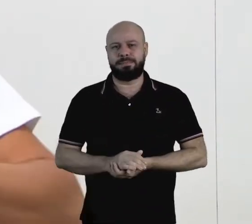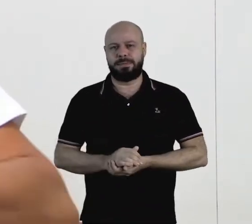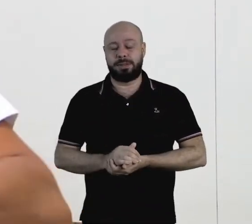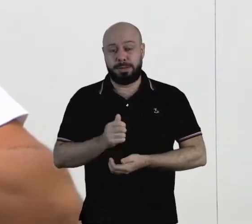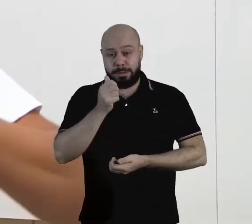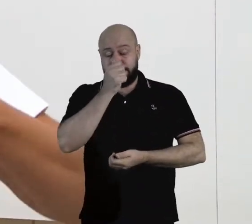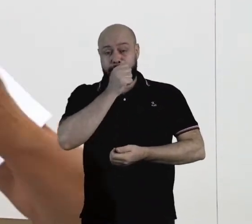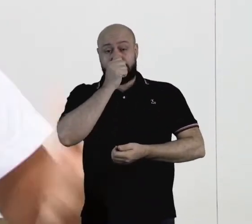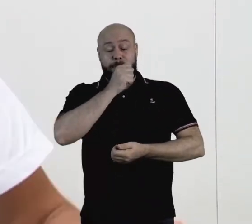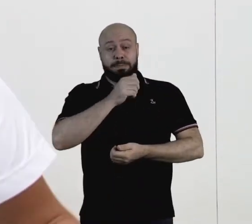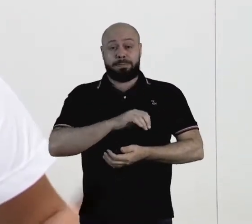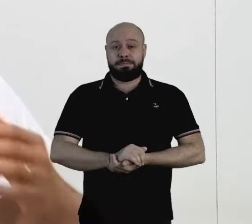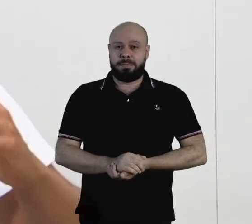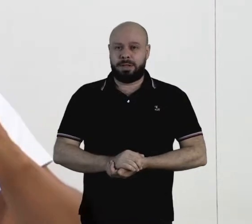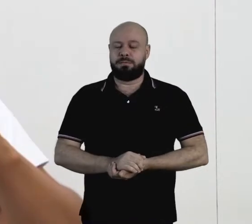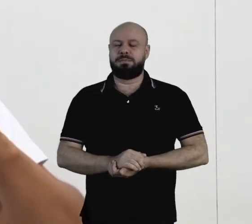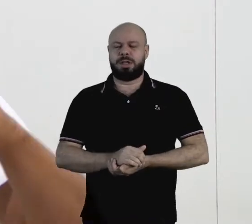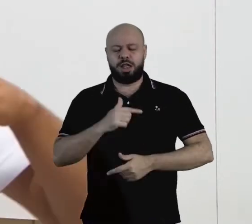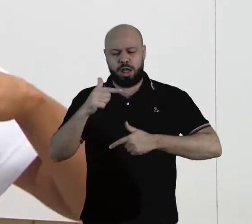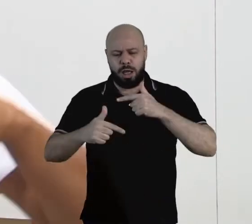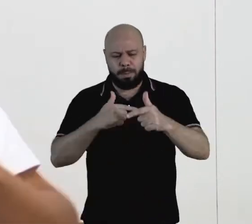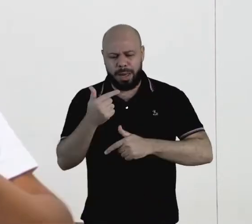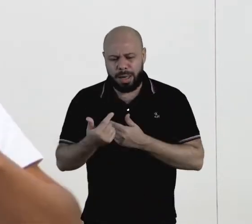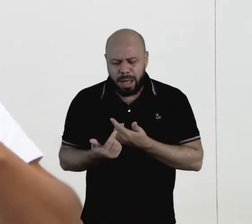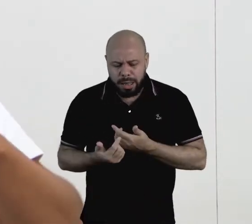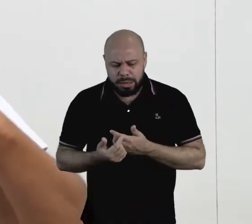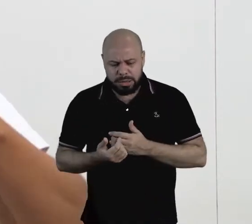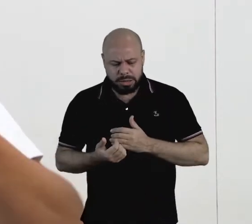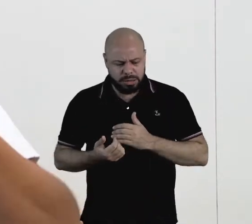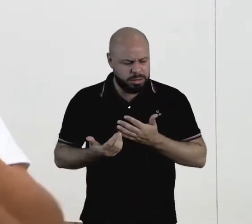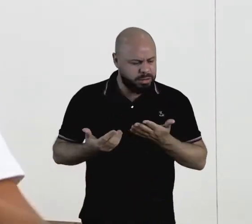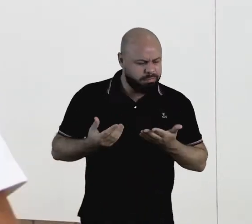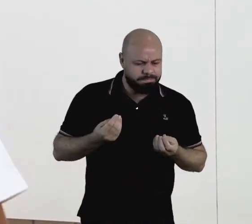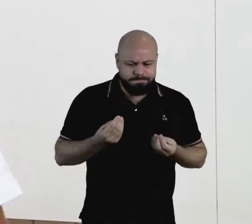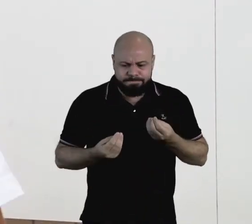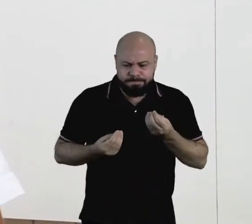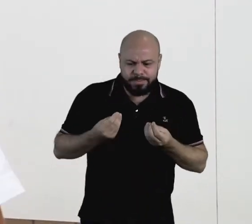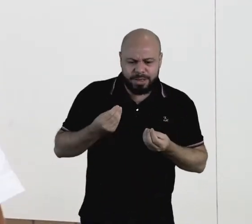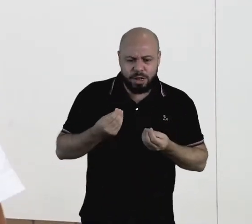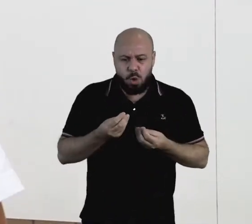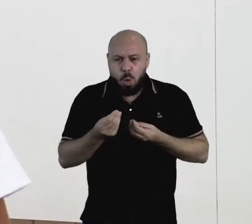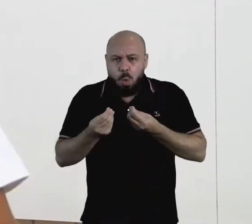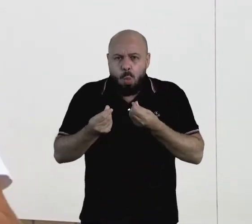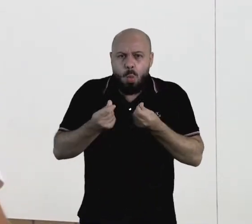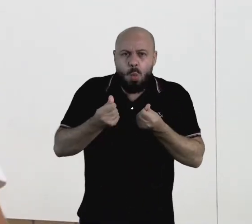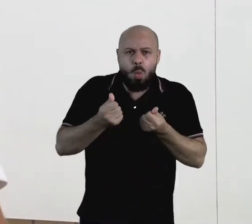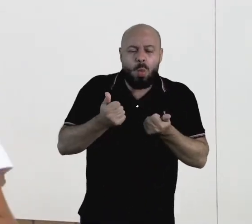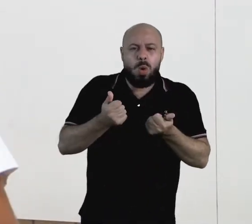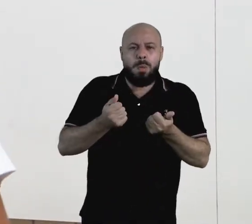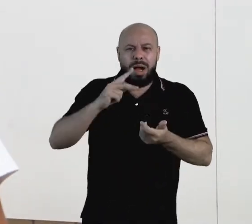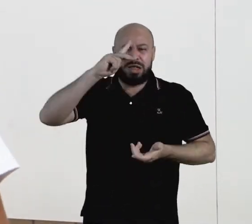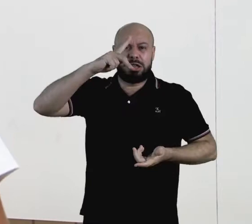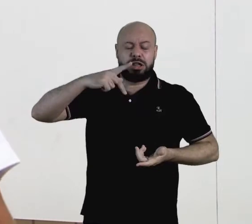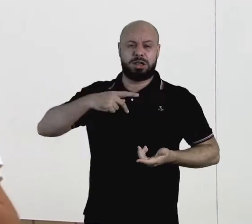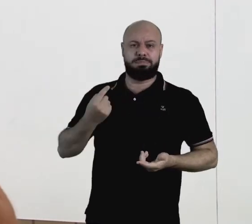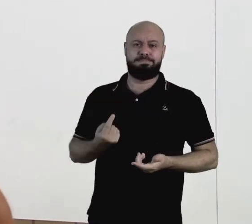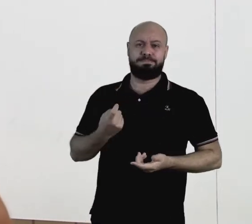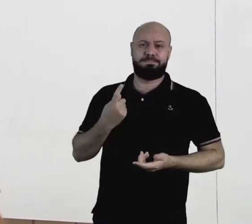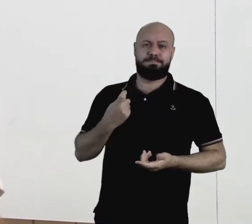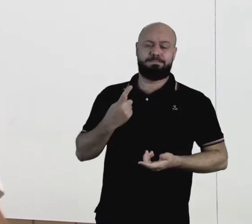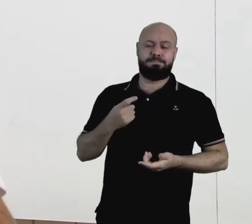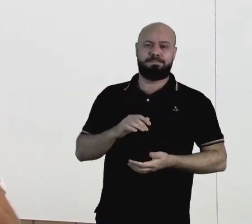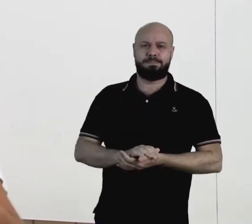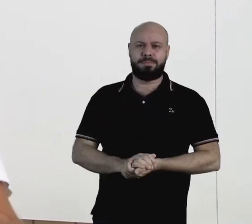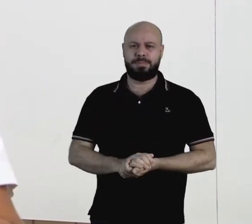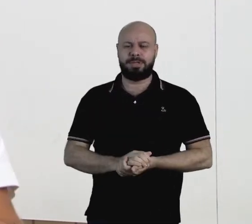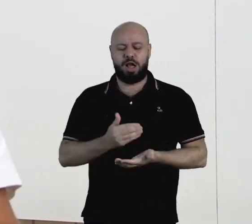tiveram que trabalhar no subemprego, tiveram que se virar por conta própria e, principalmente,